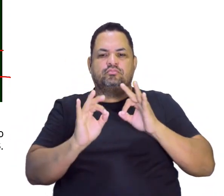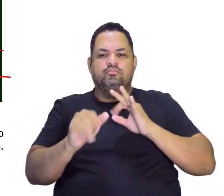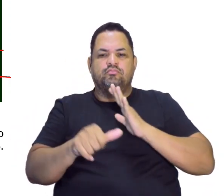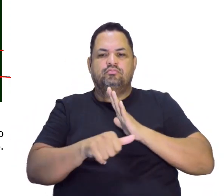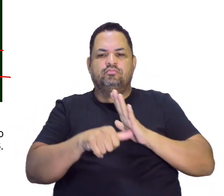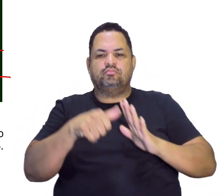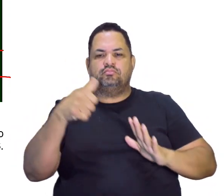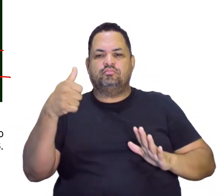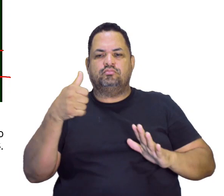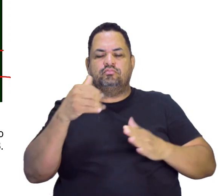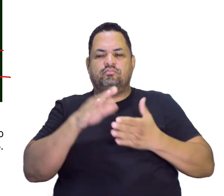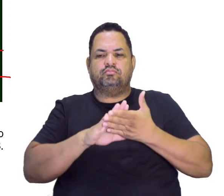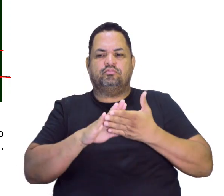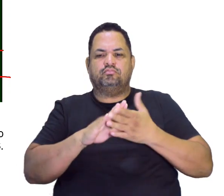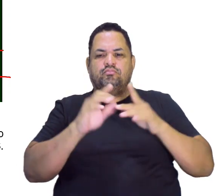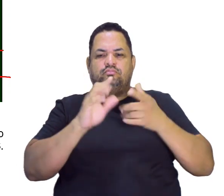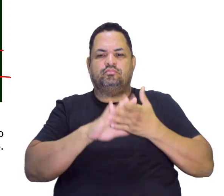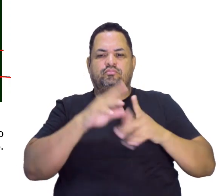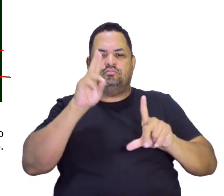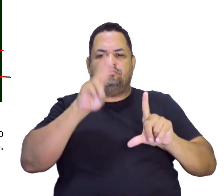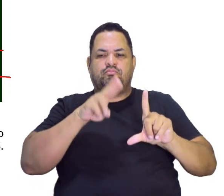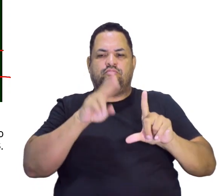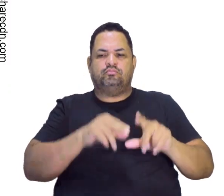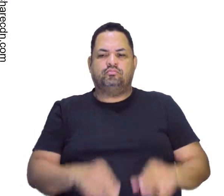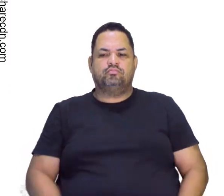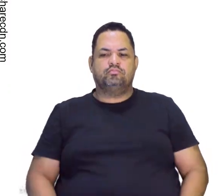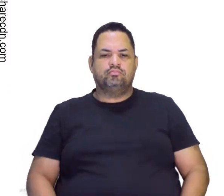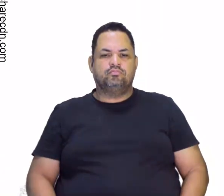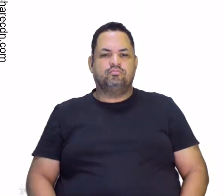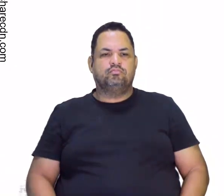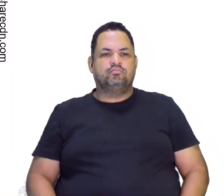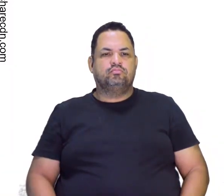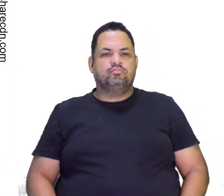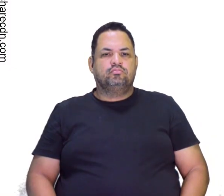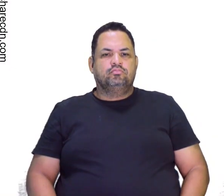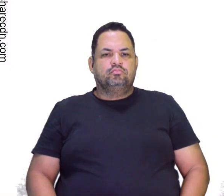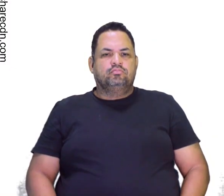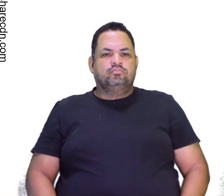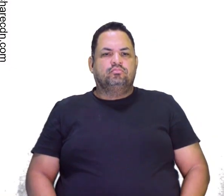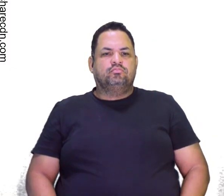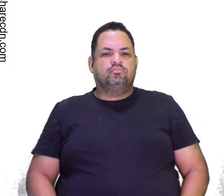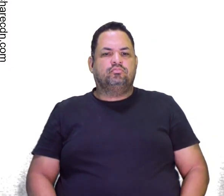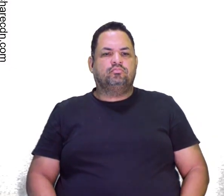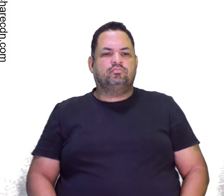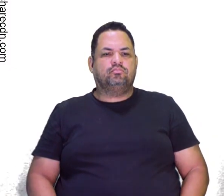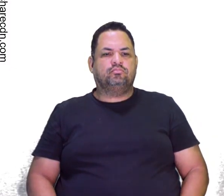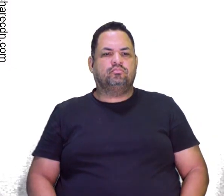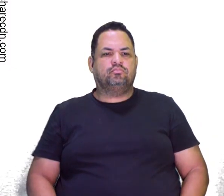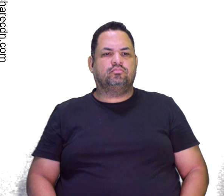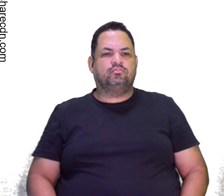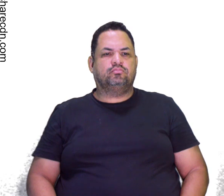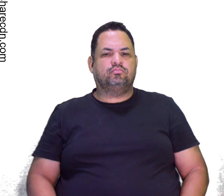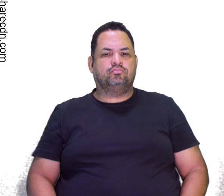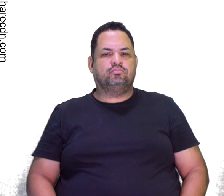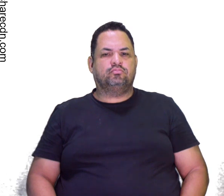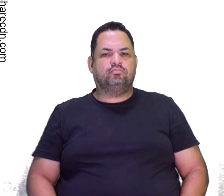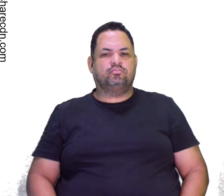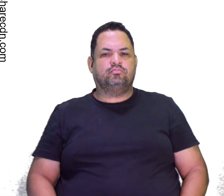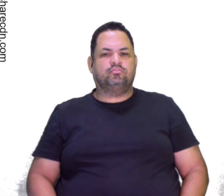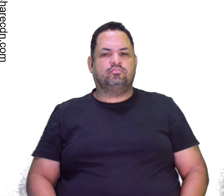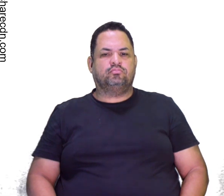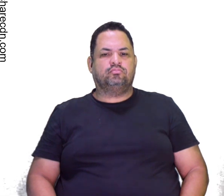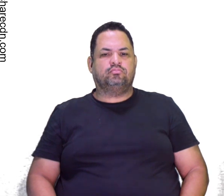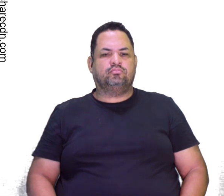eh acessos os primeiros quadros Então vamos vendo aqui Seguindo aqui eh as obras da Anita